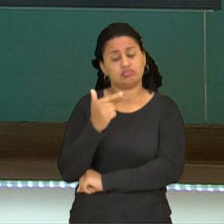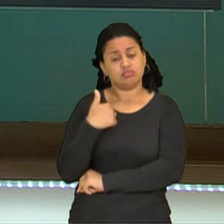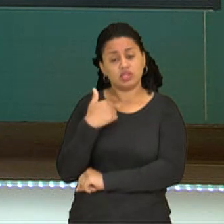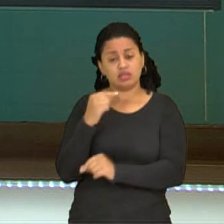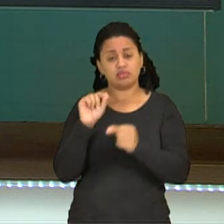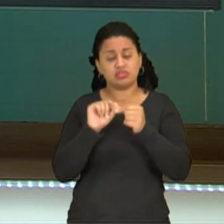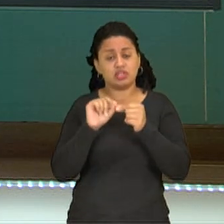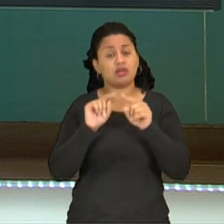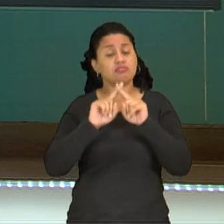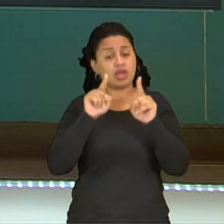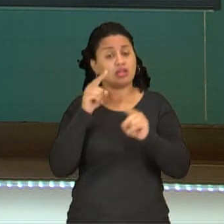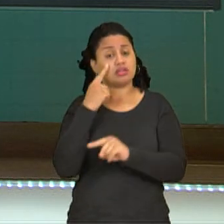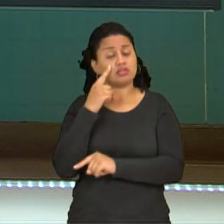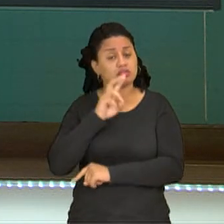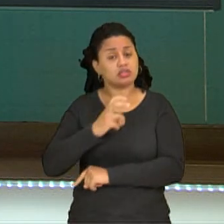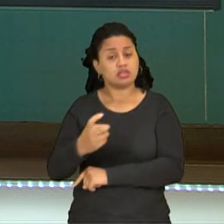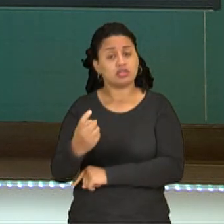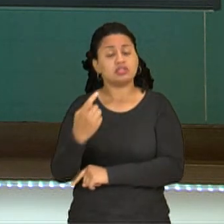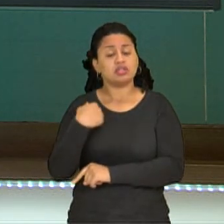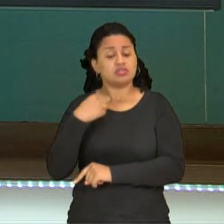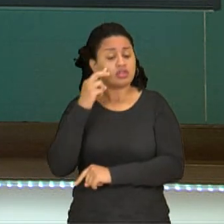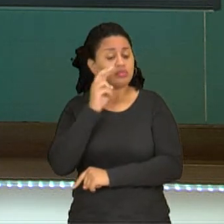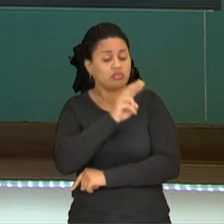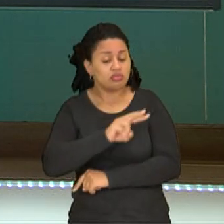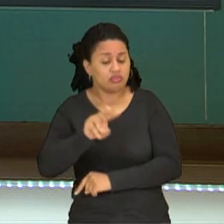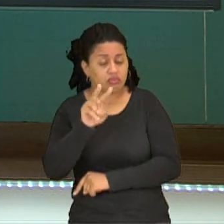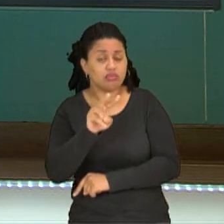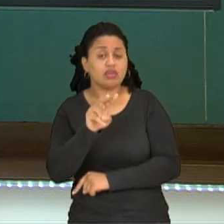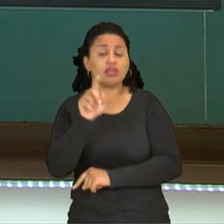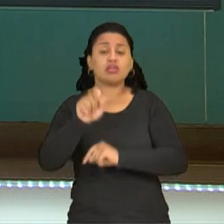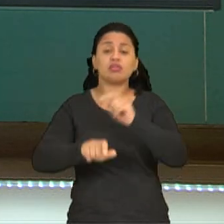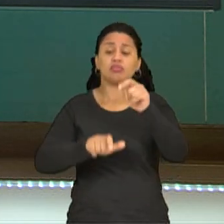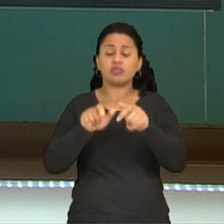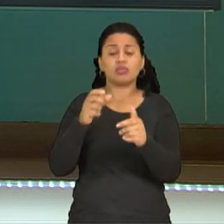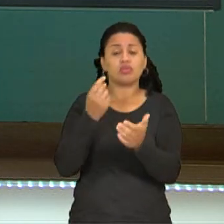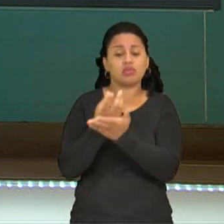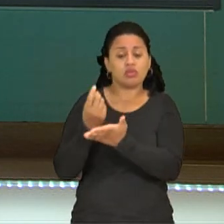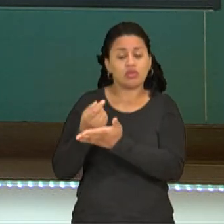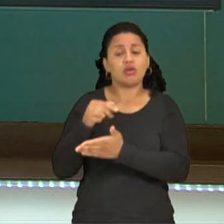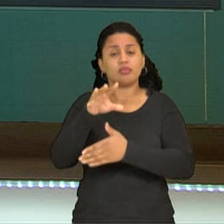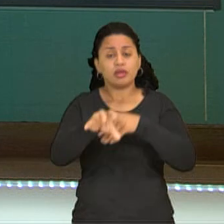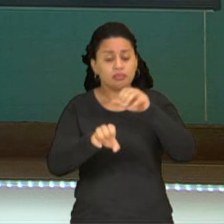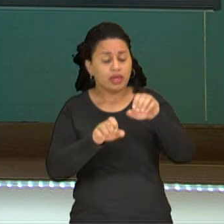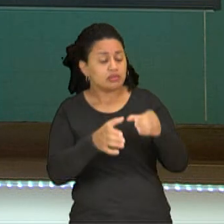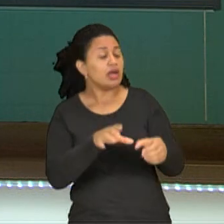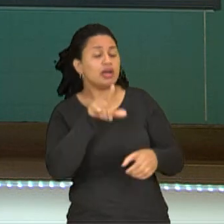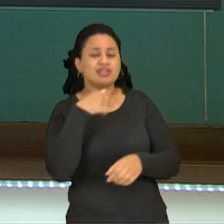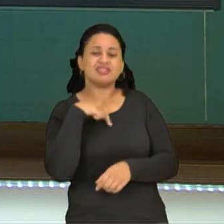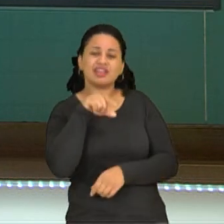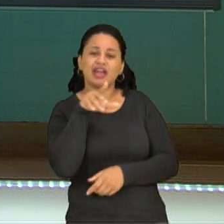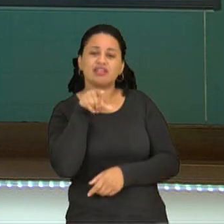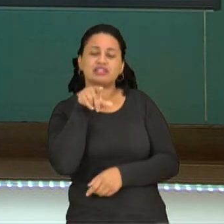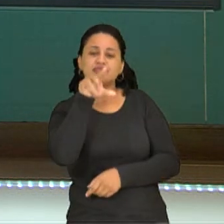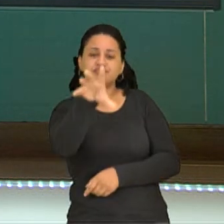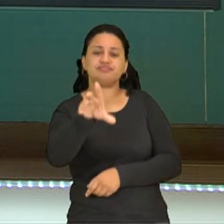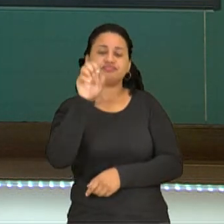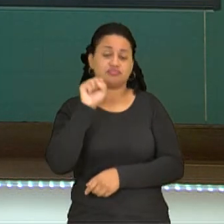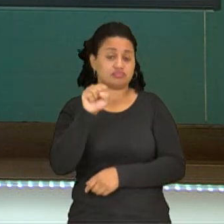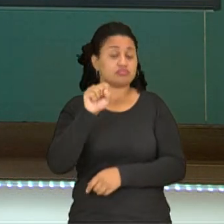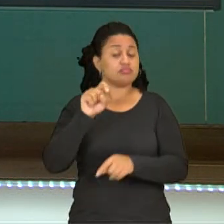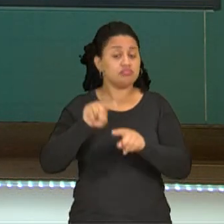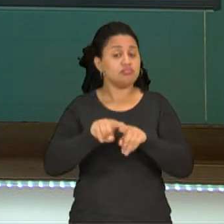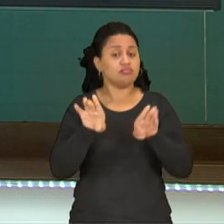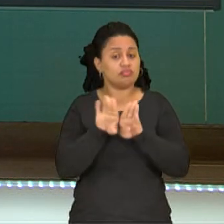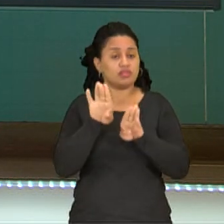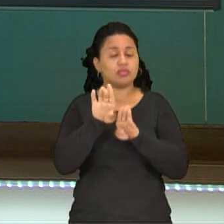mas elas são tão interessantes visualmente que fazem com que o consumidor pegue aquela embalagem. Então tem esse aspecto também de